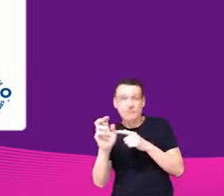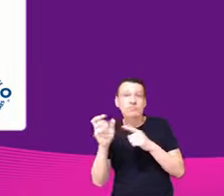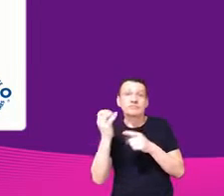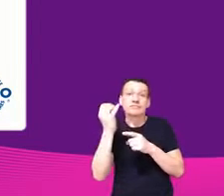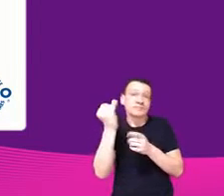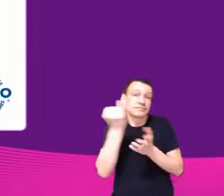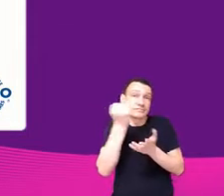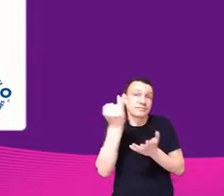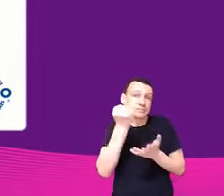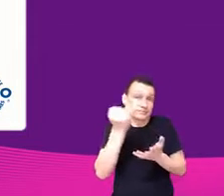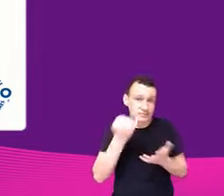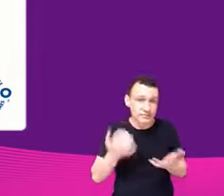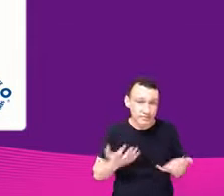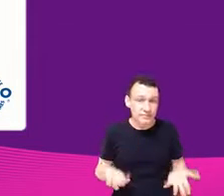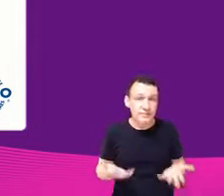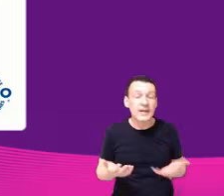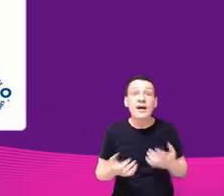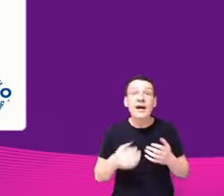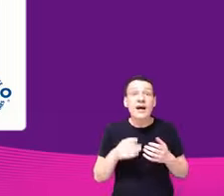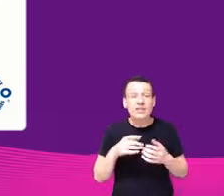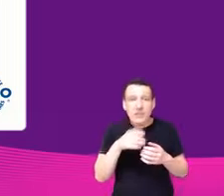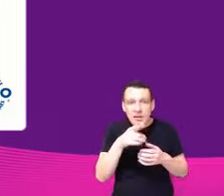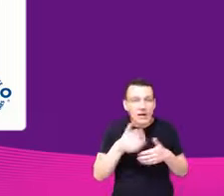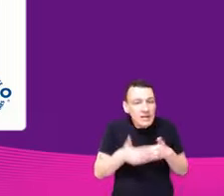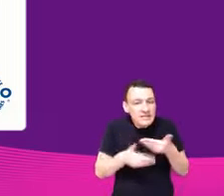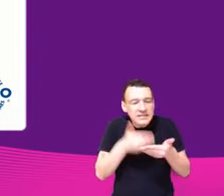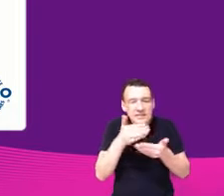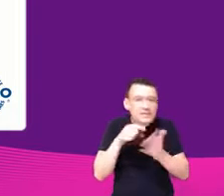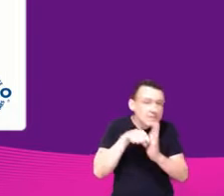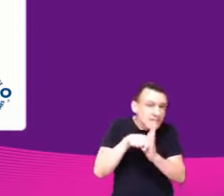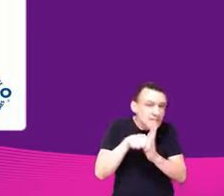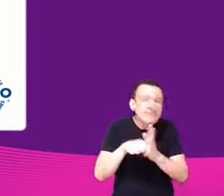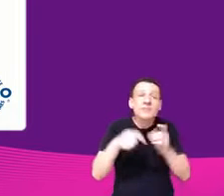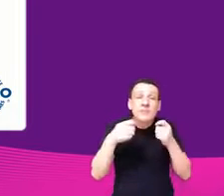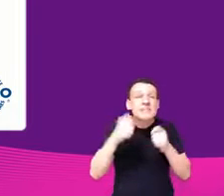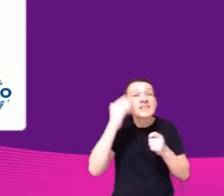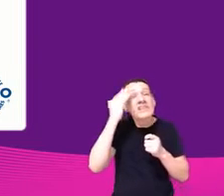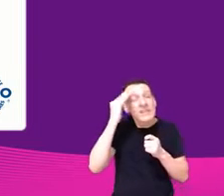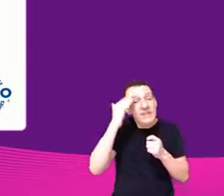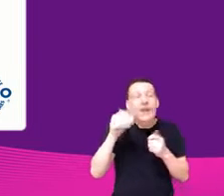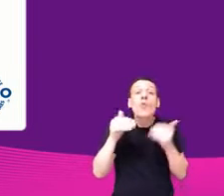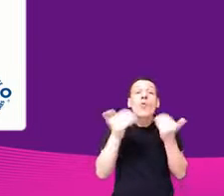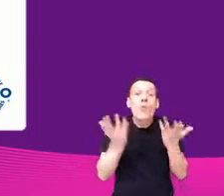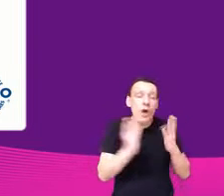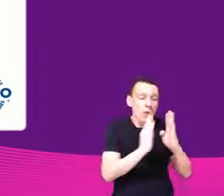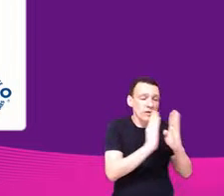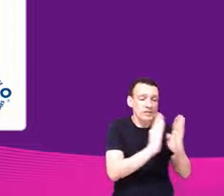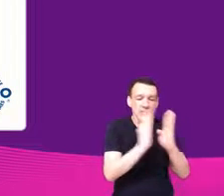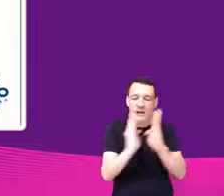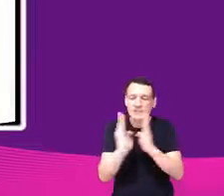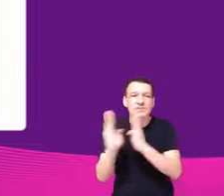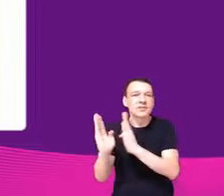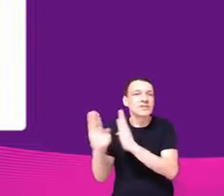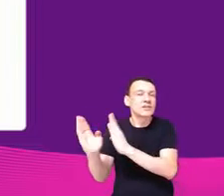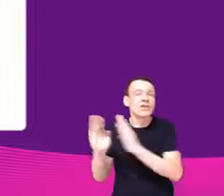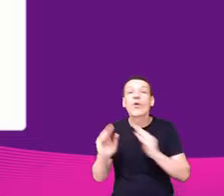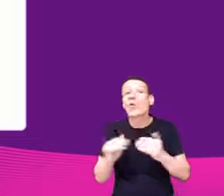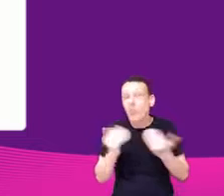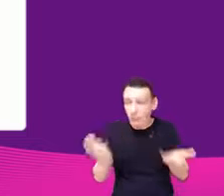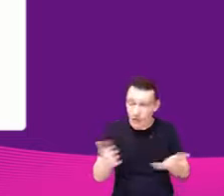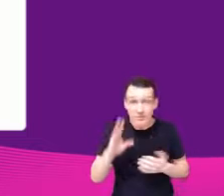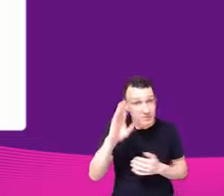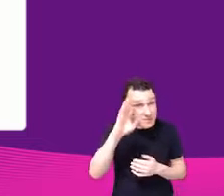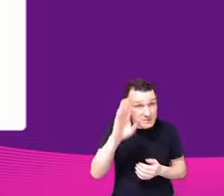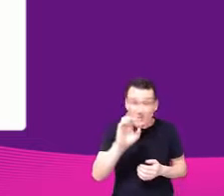olhar nesses estágios variados da doença renal, inclusive quando a doença renal é tratada com diálise e transplante.